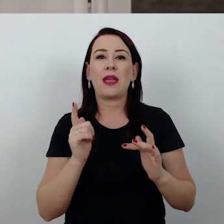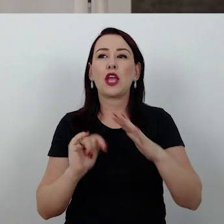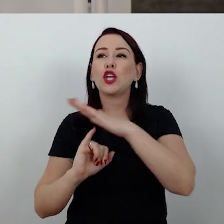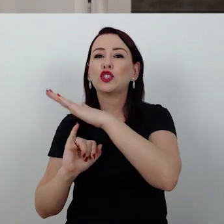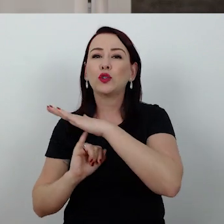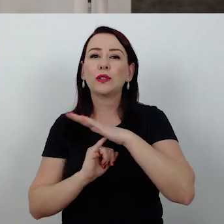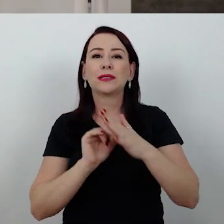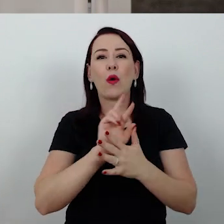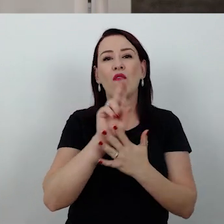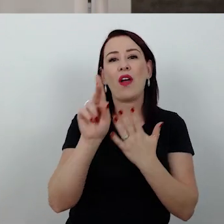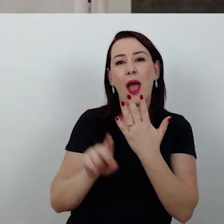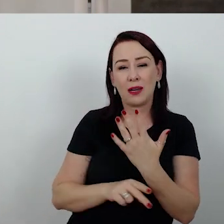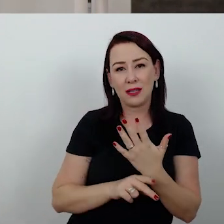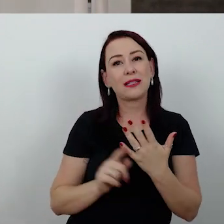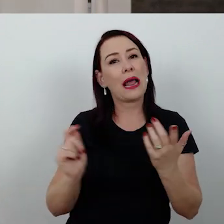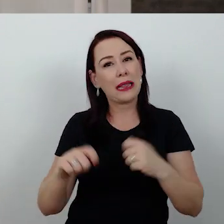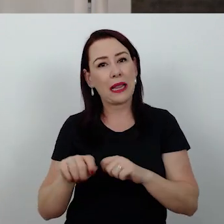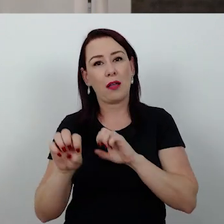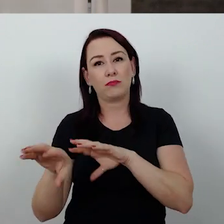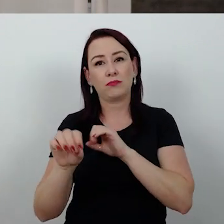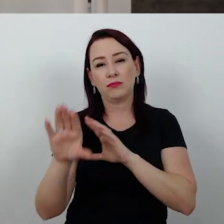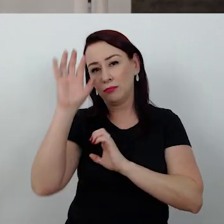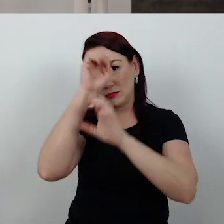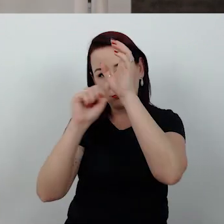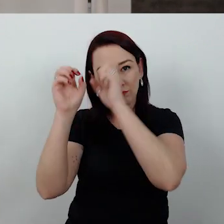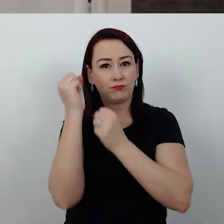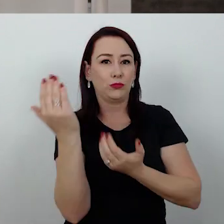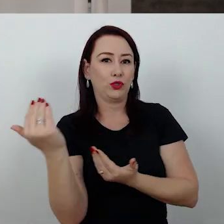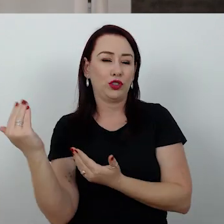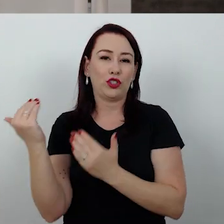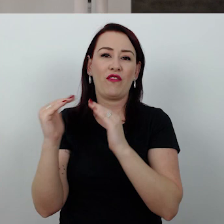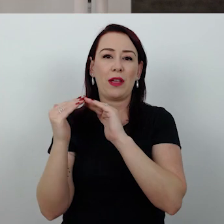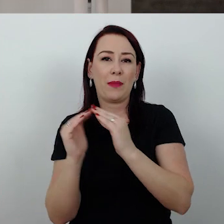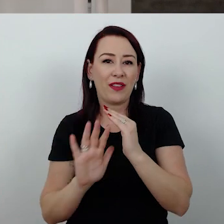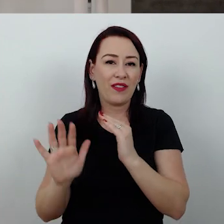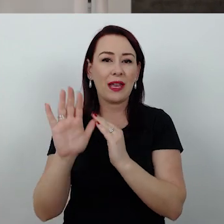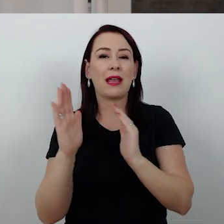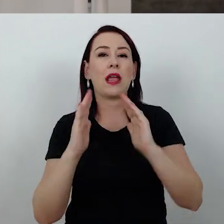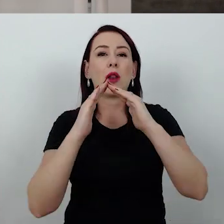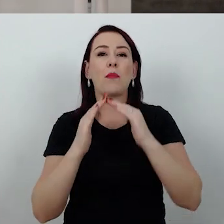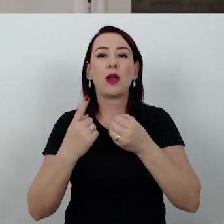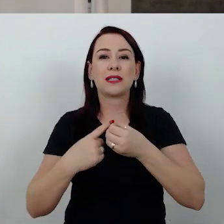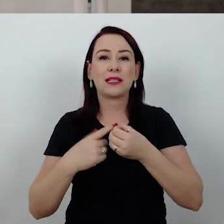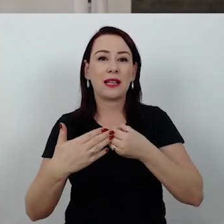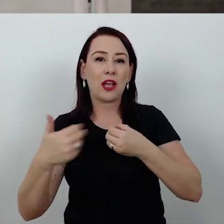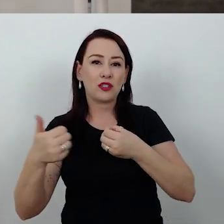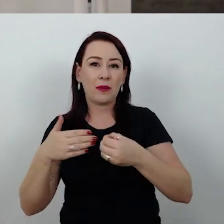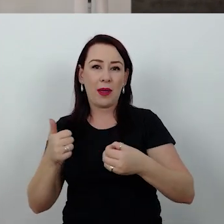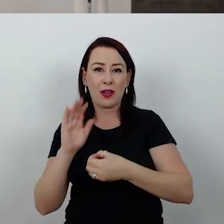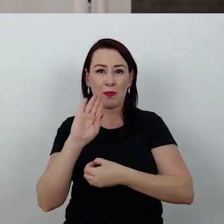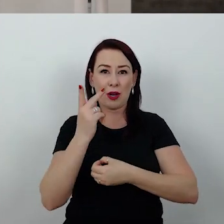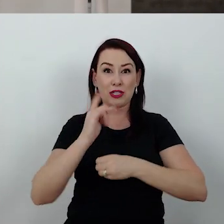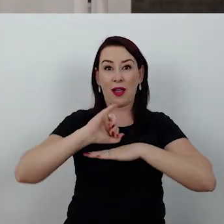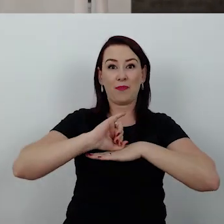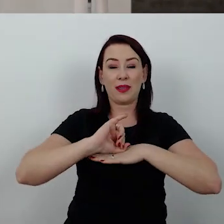como, né, Contato, Queiro, que permitem essa formação às jovens de periferia, da região metropolitana também, porque eu